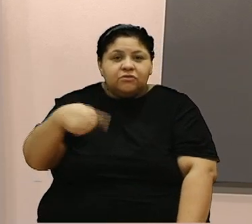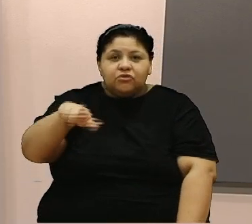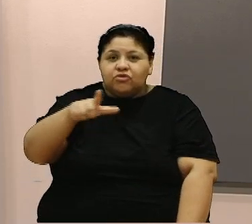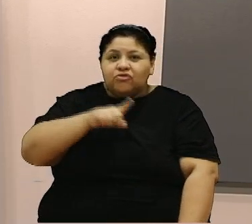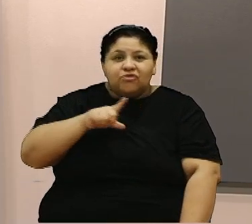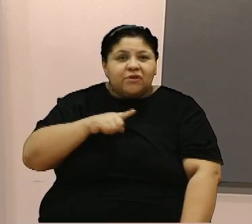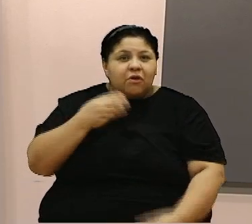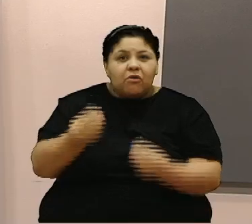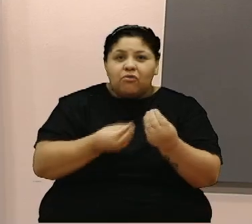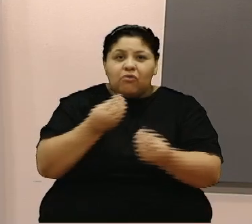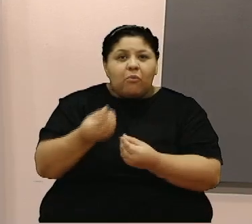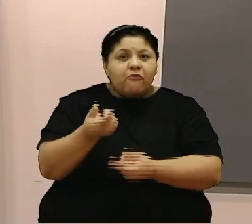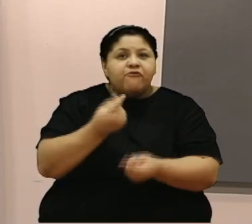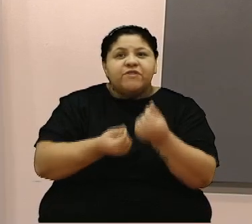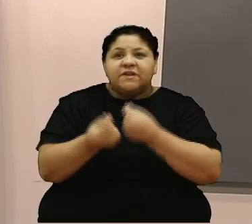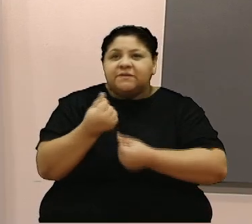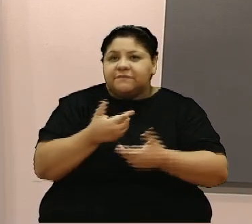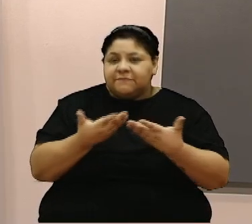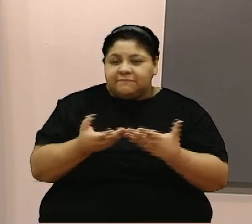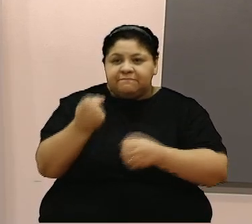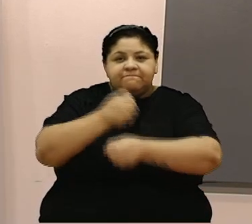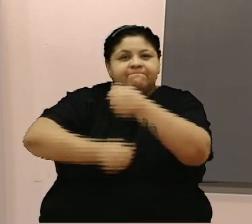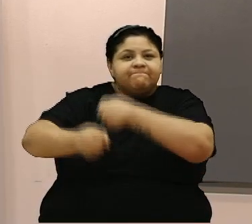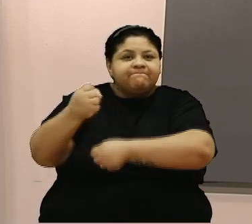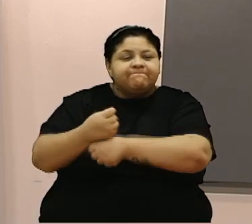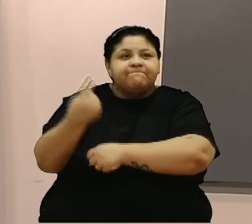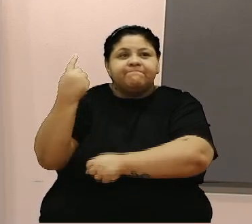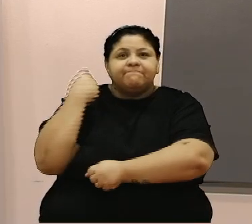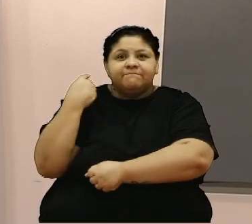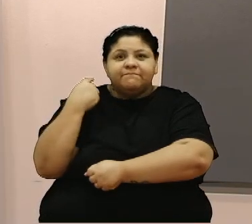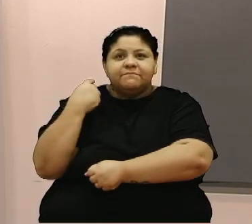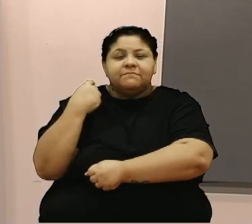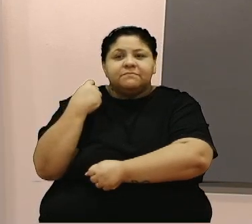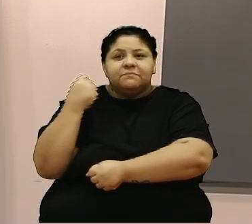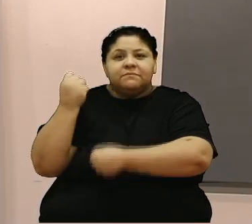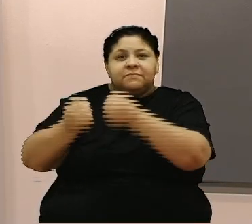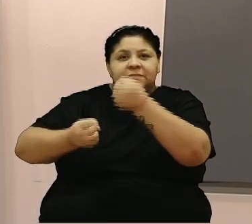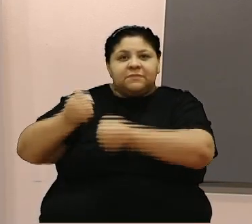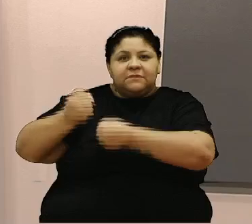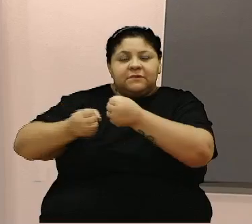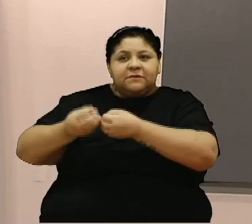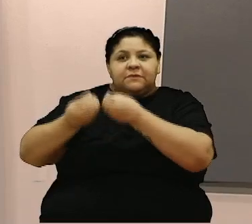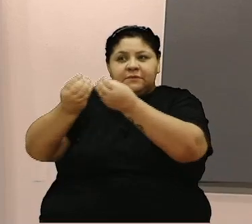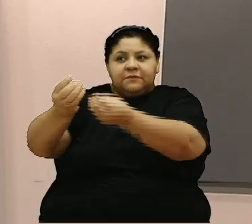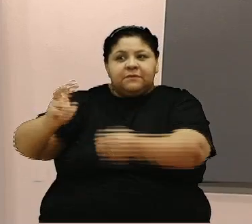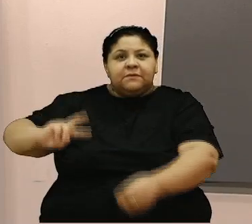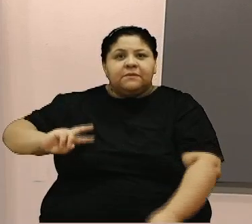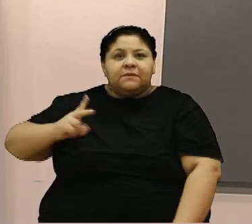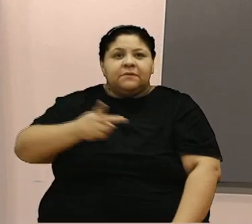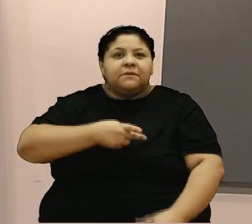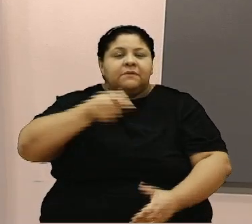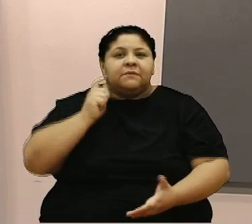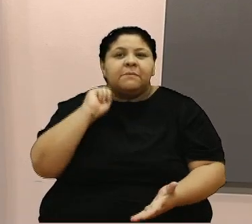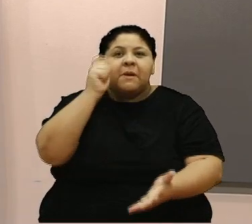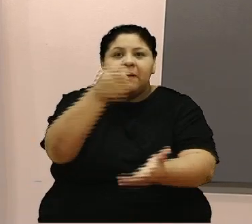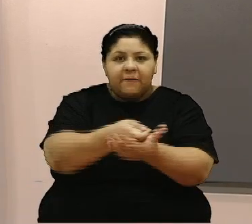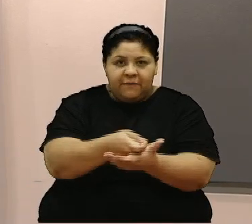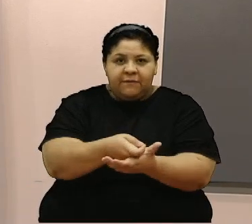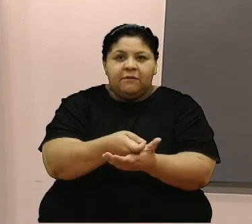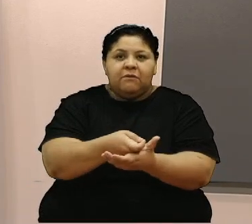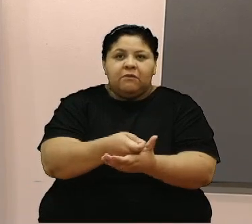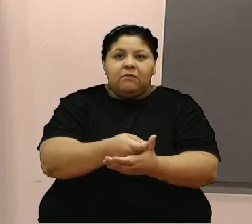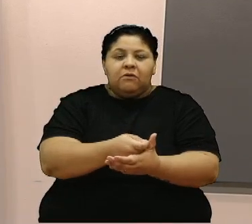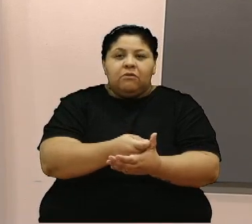mais condições financeiras. O ano passado eu dei o meu Jeep Compass na mão da veterinária para pagar as dívidas que se